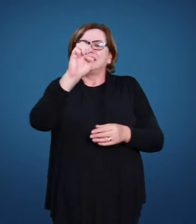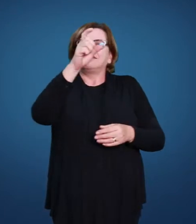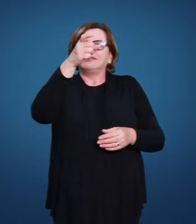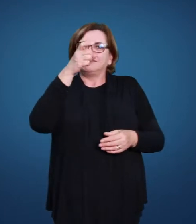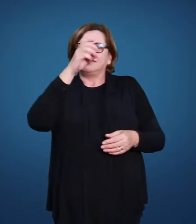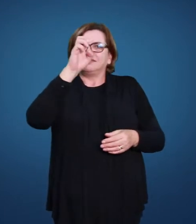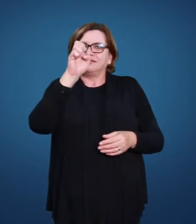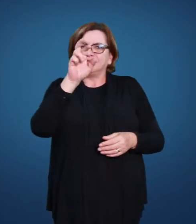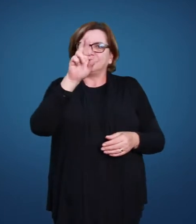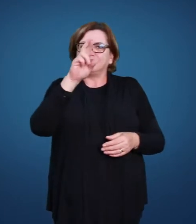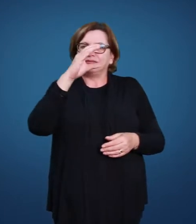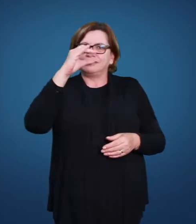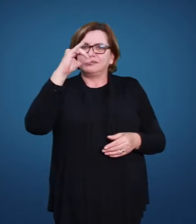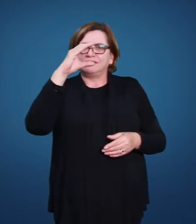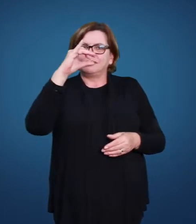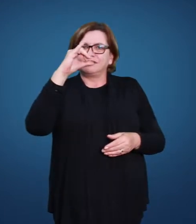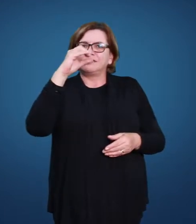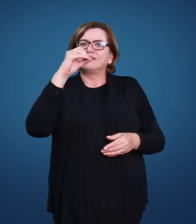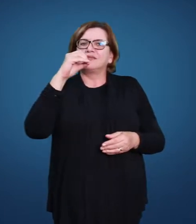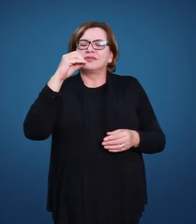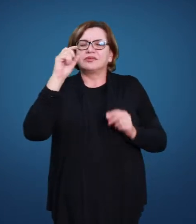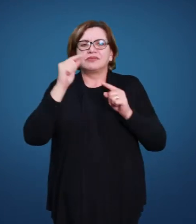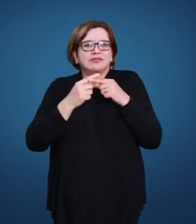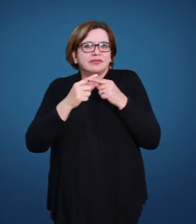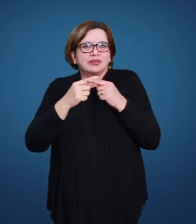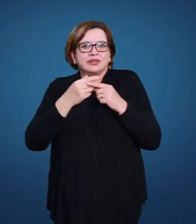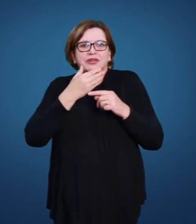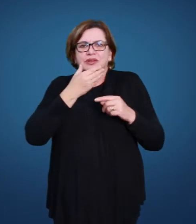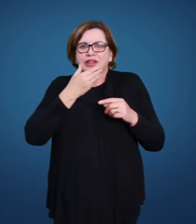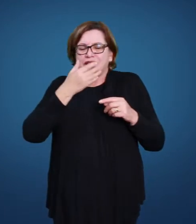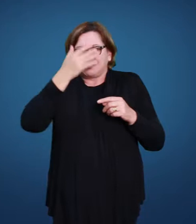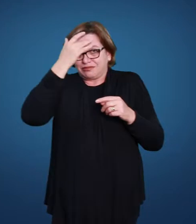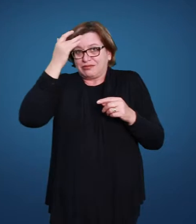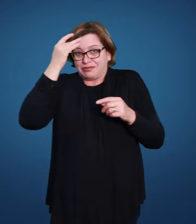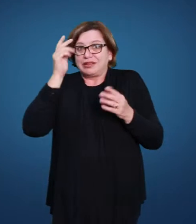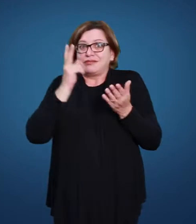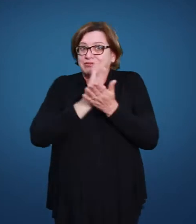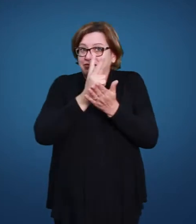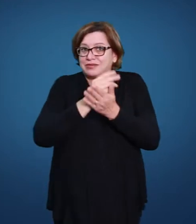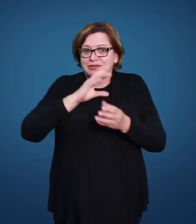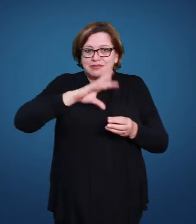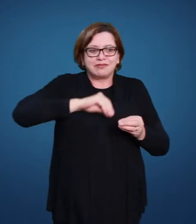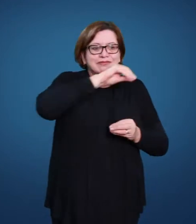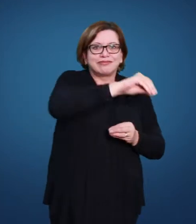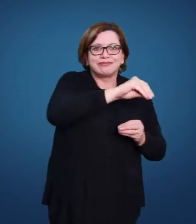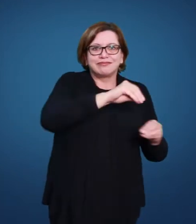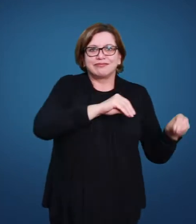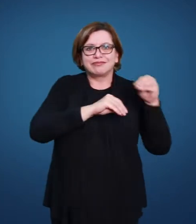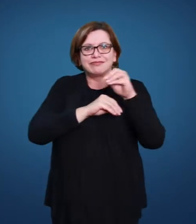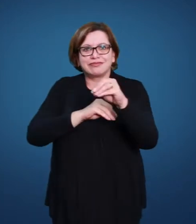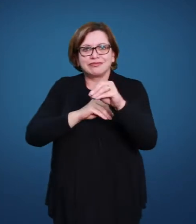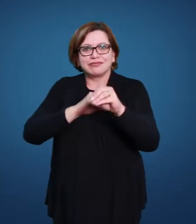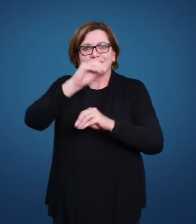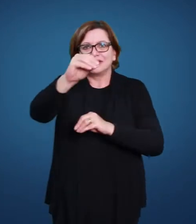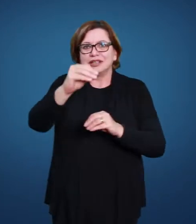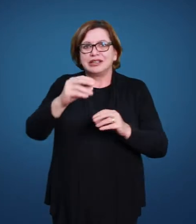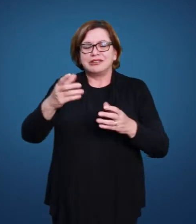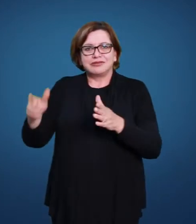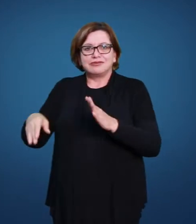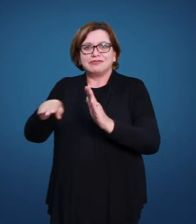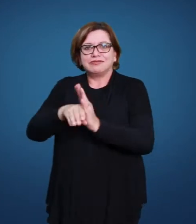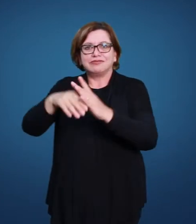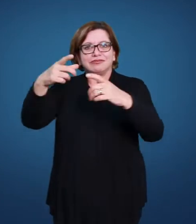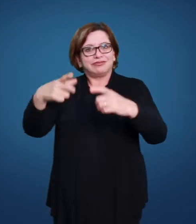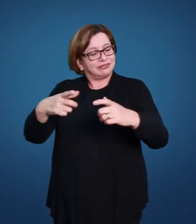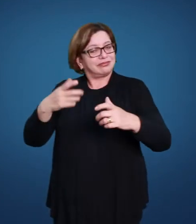isso significa? Os homens que continuaram sendo nômades, quando chegavam nesses territórios, queriam dominar